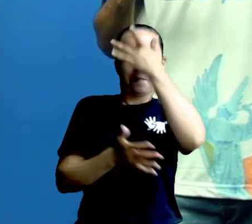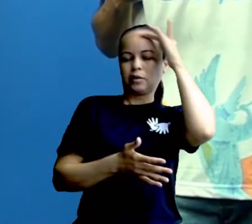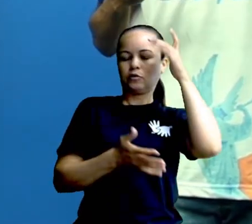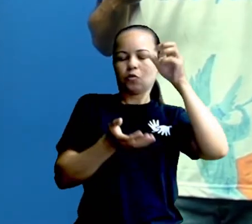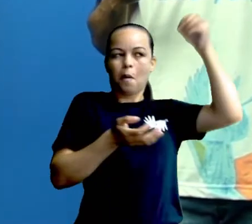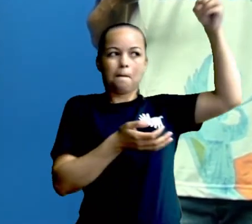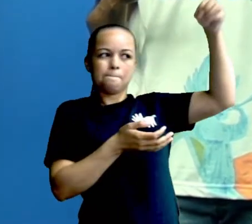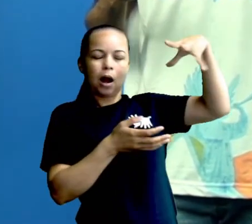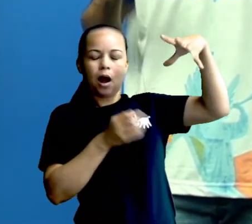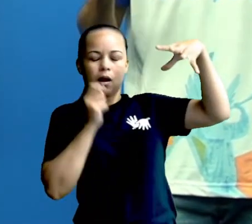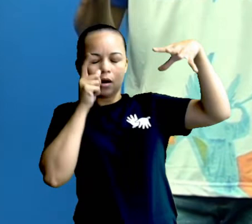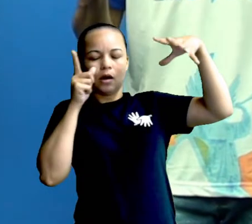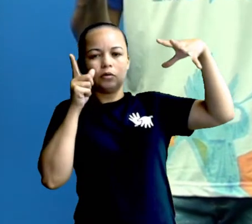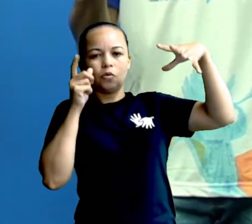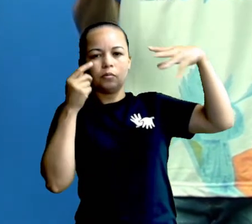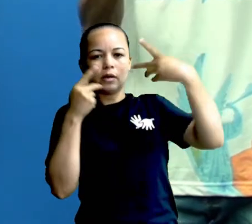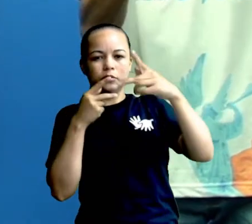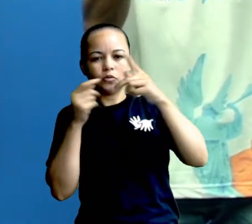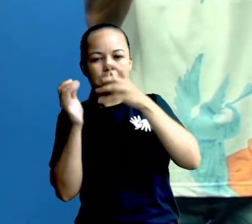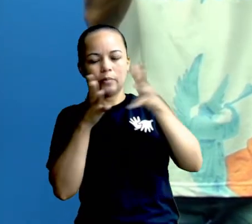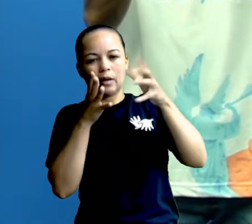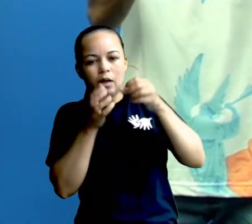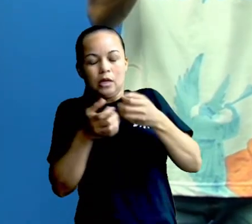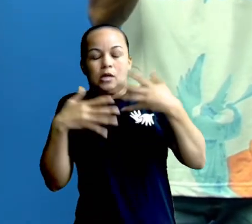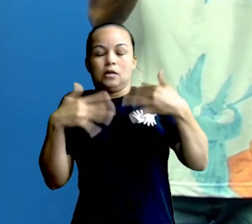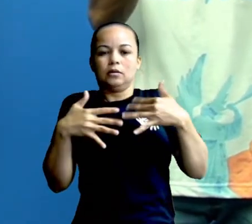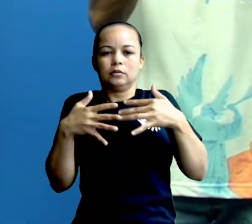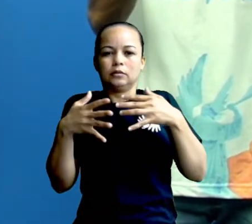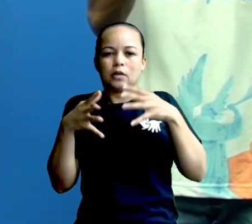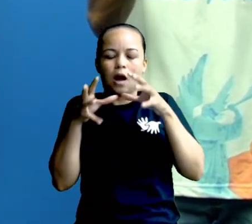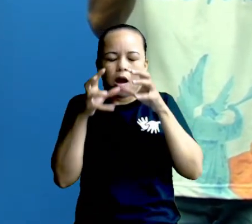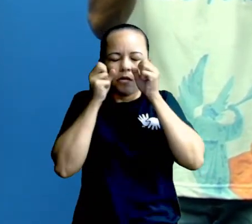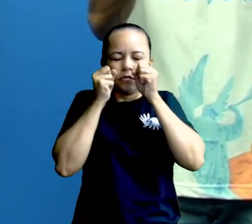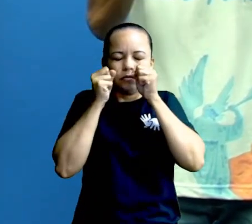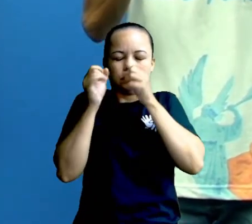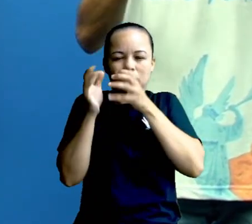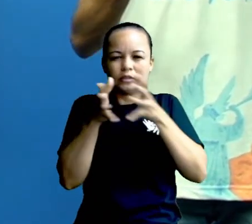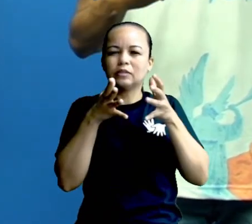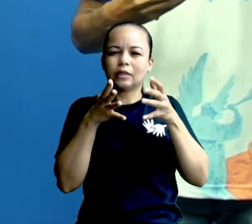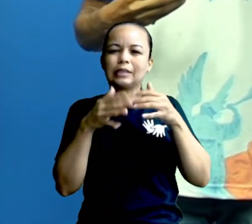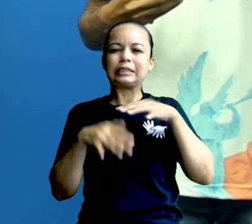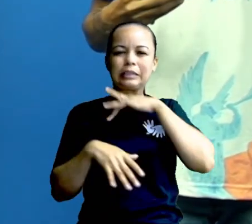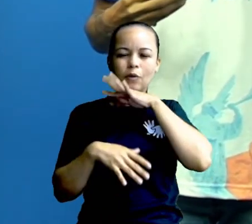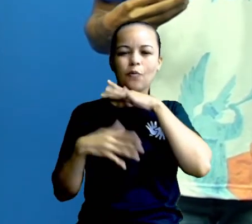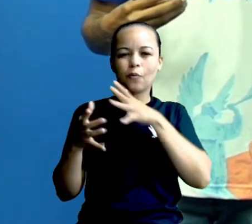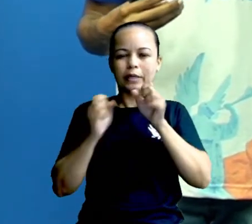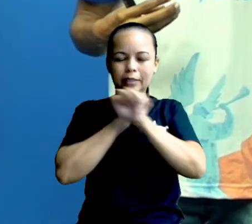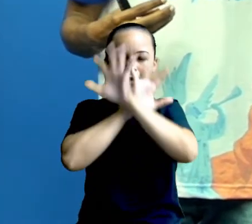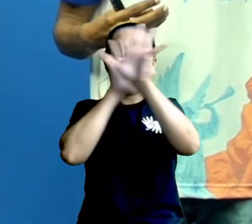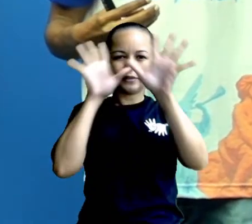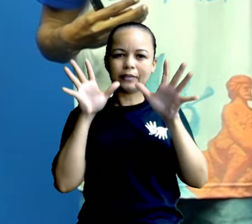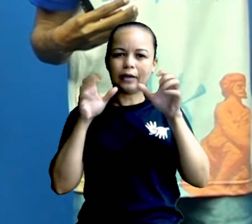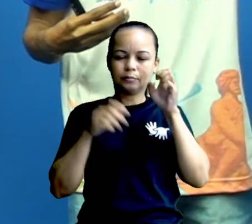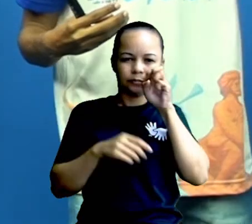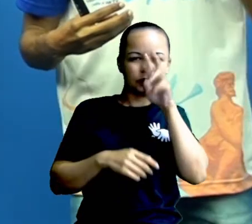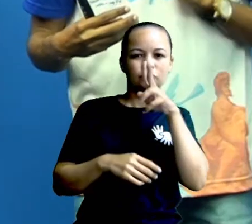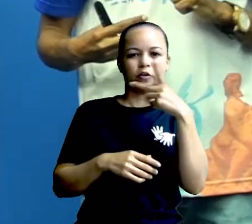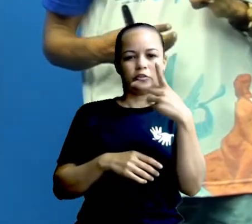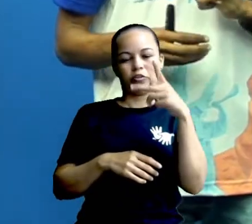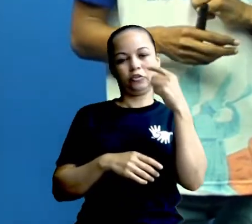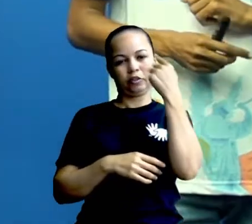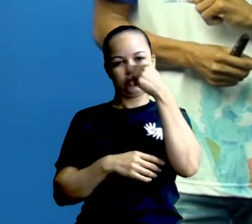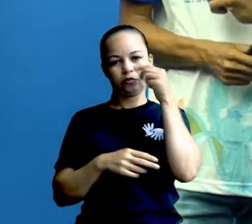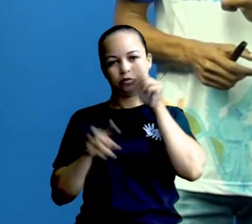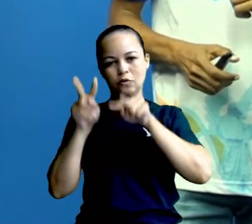alguém acende a luz, como a sua pupila está muito dilatada, você sofre logo uma sensação terrível, né? De claridade